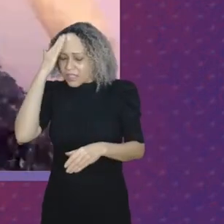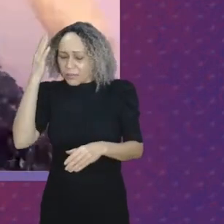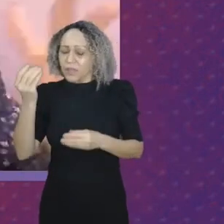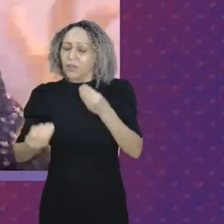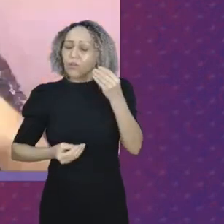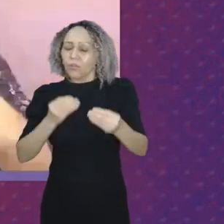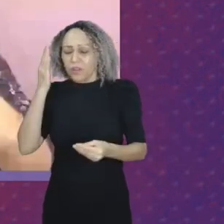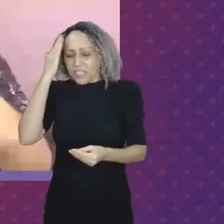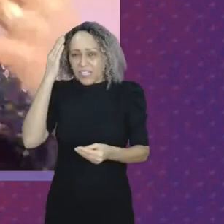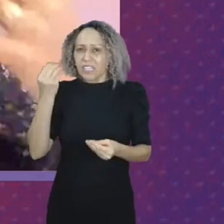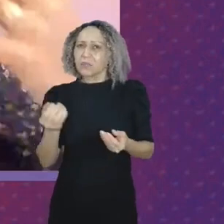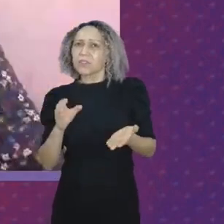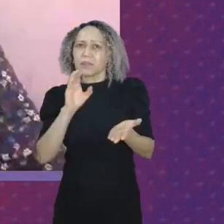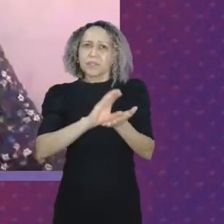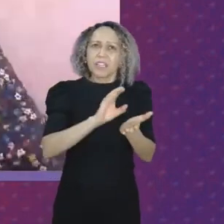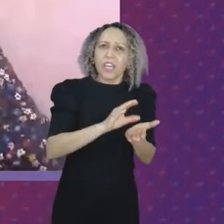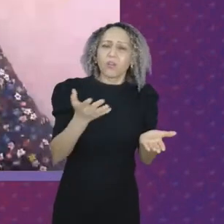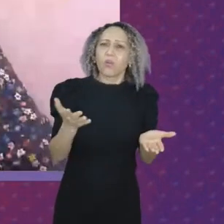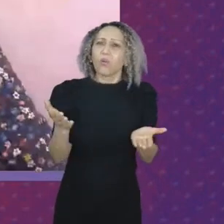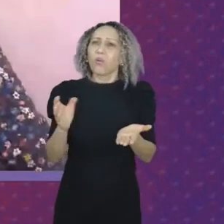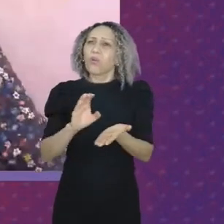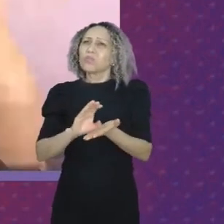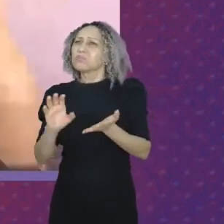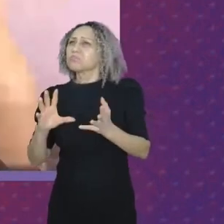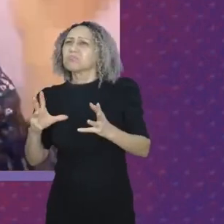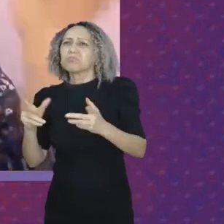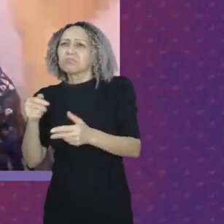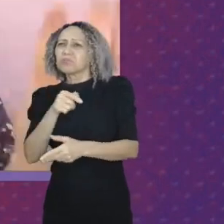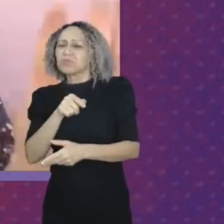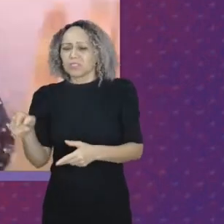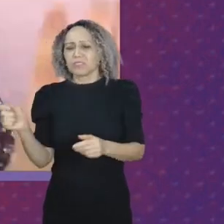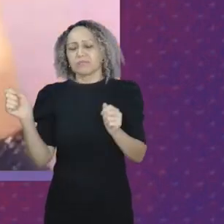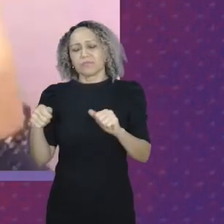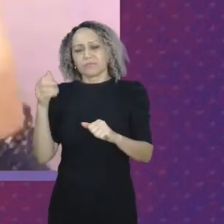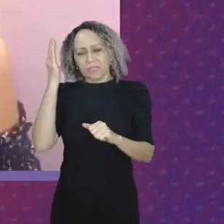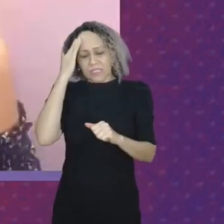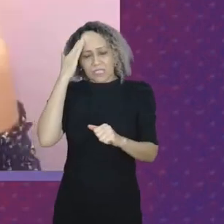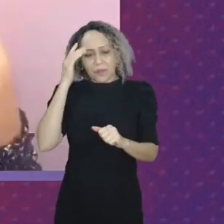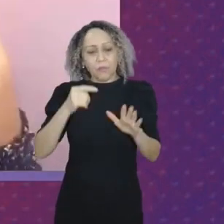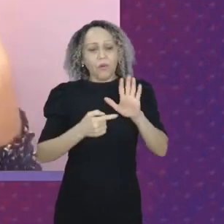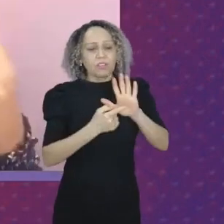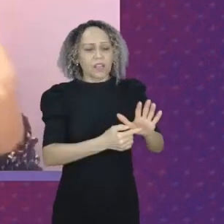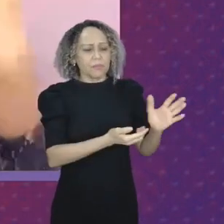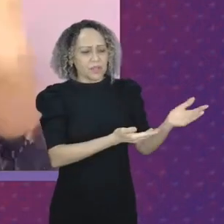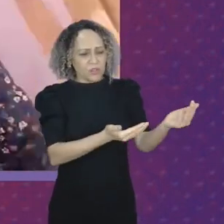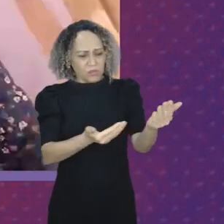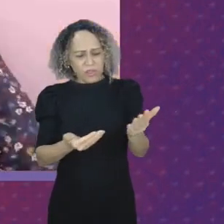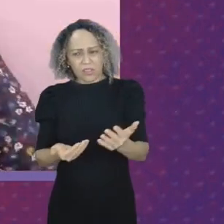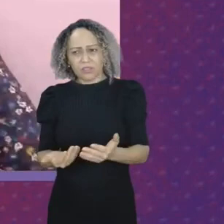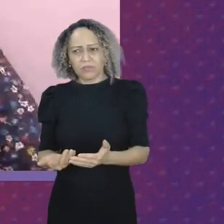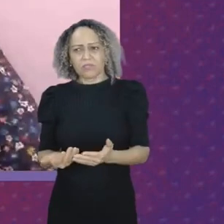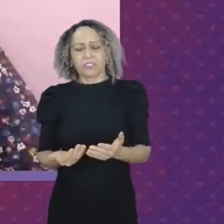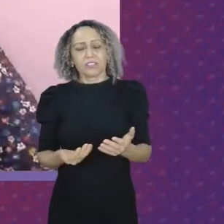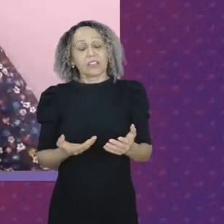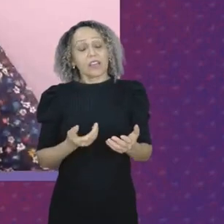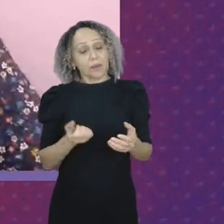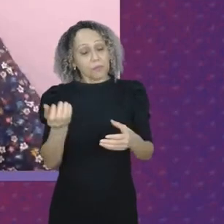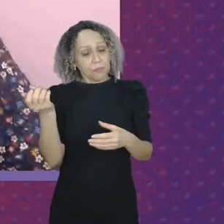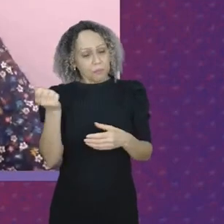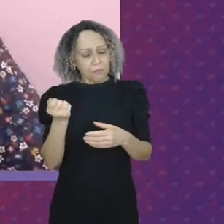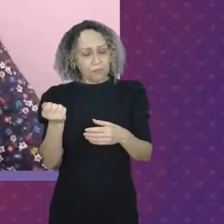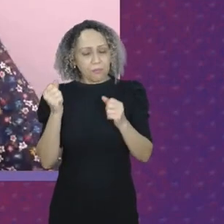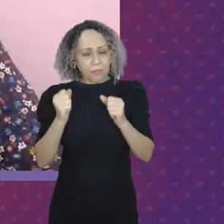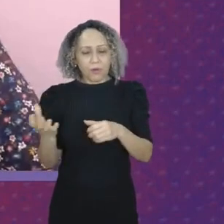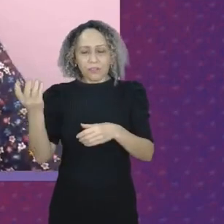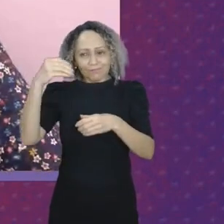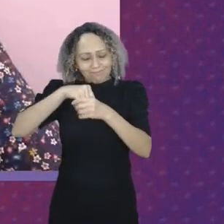de divisão de recursos, você vai entender de tudo isso, e mostrar para a juventude, trazer para a juventude para dentro. Na montagem do nosso gabinete, eu fiz questão que